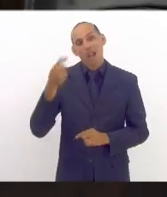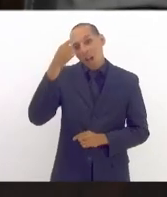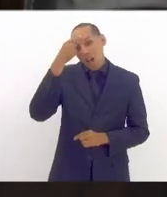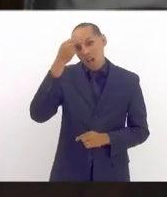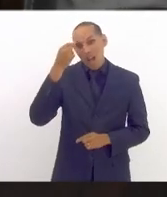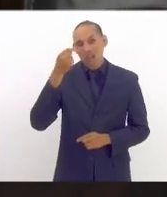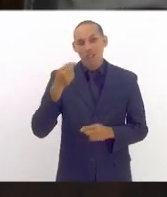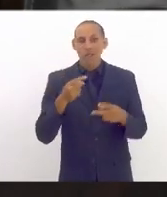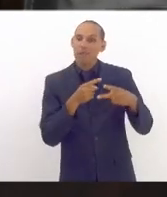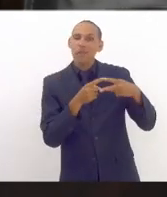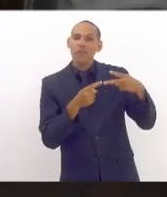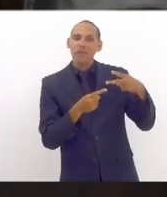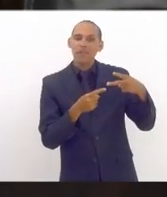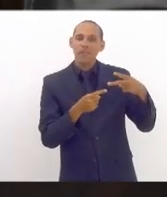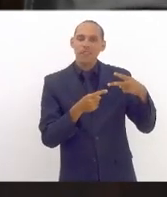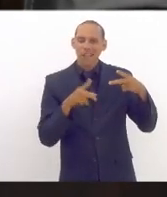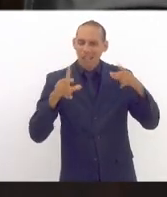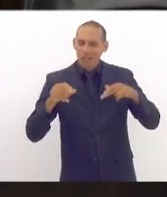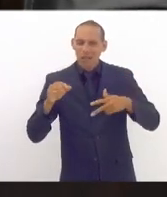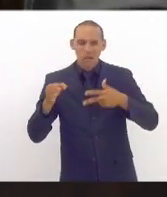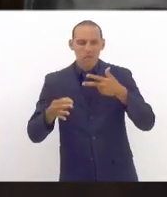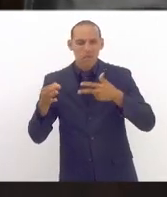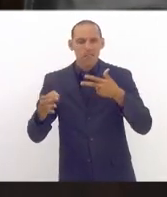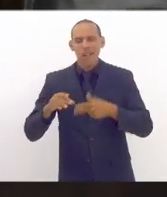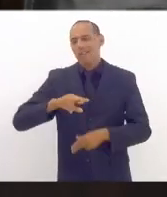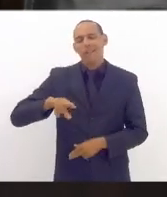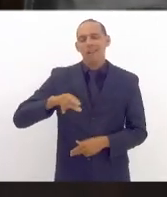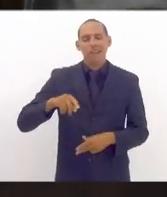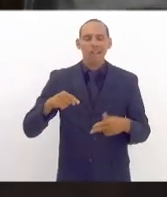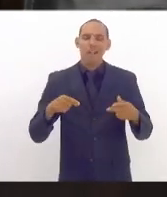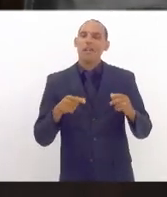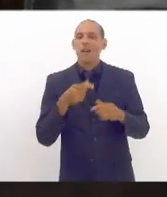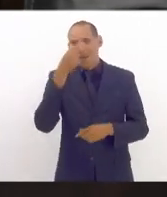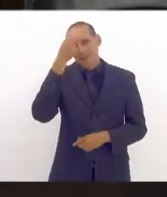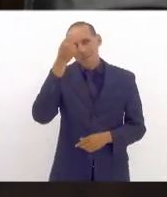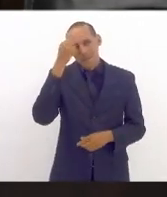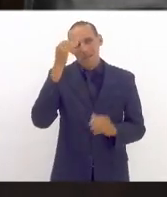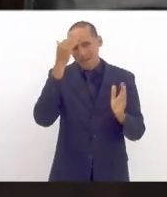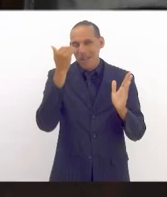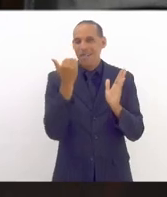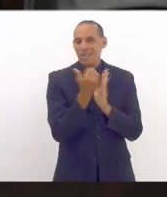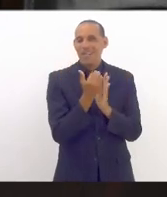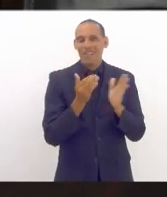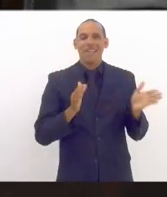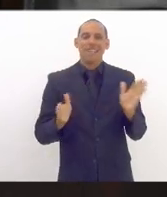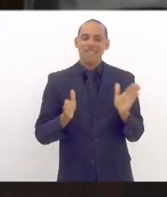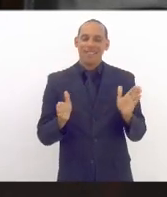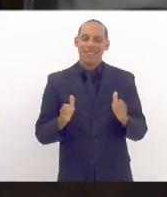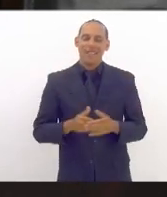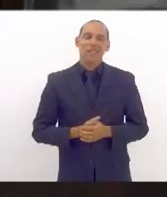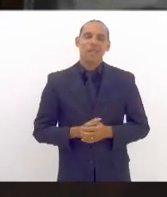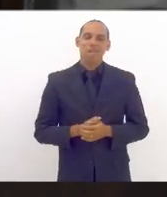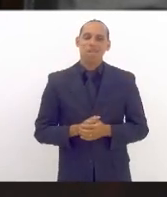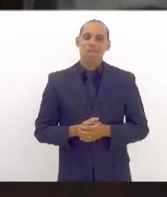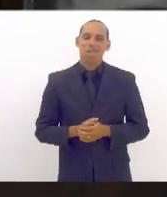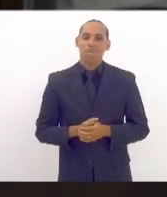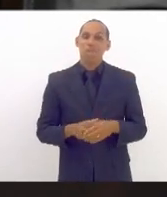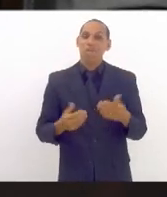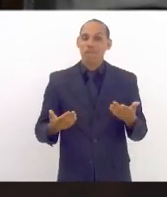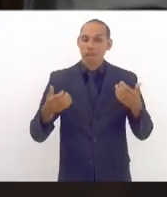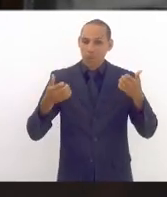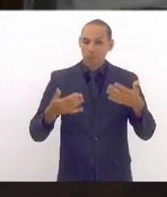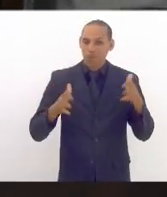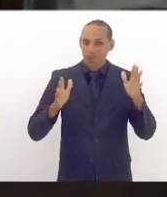não é o poder judiciário cumpre prazo bom dito